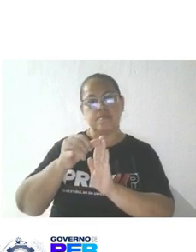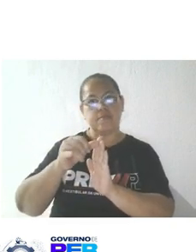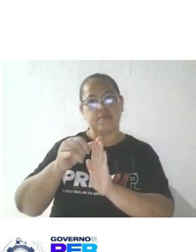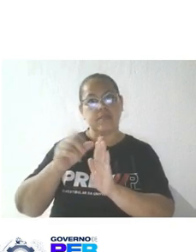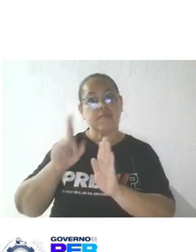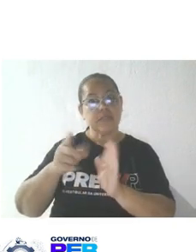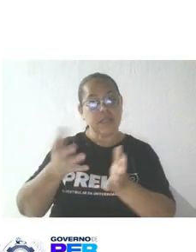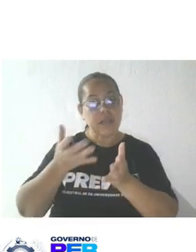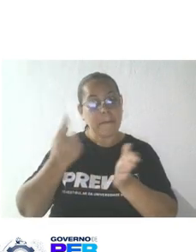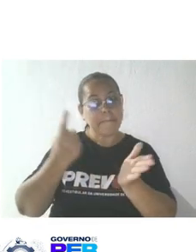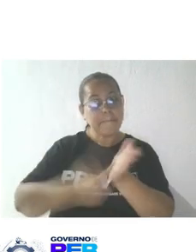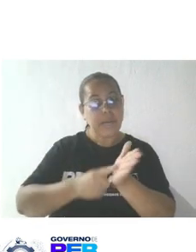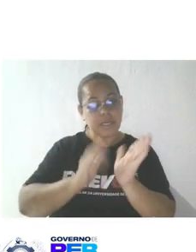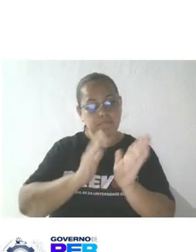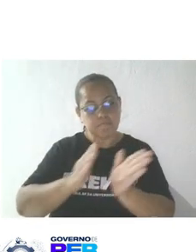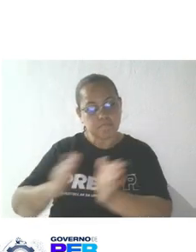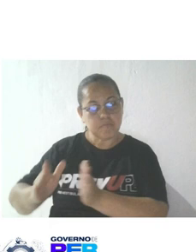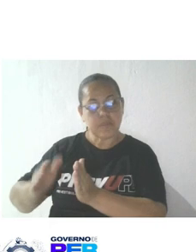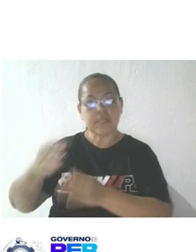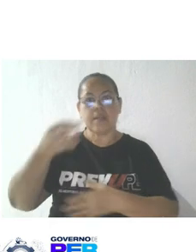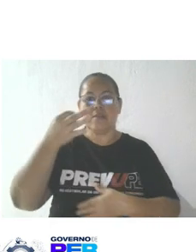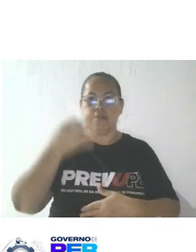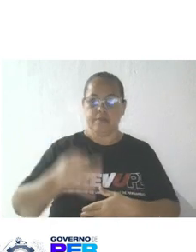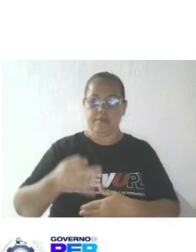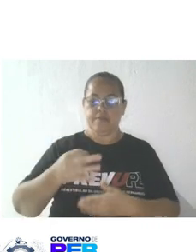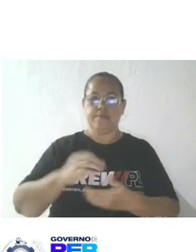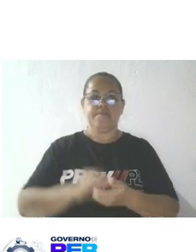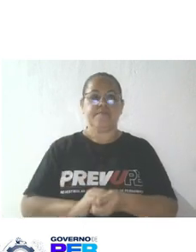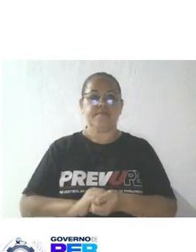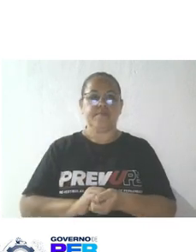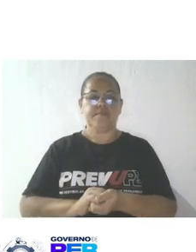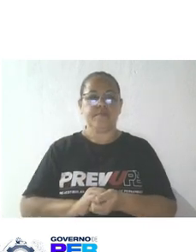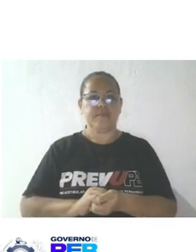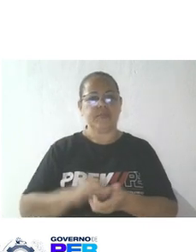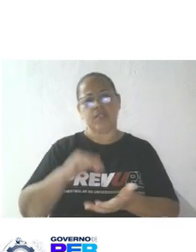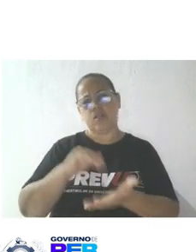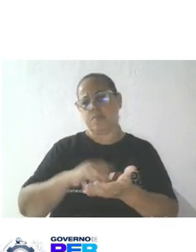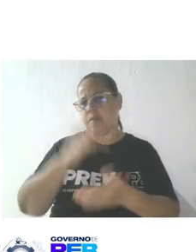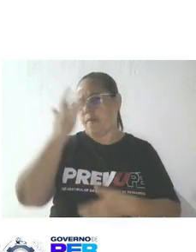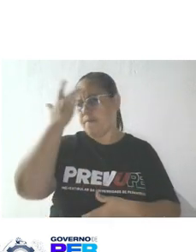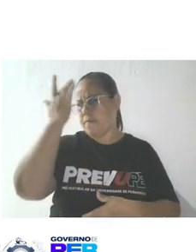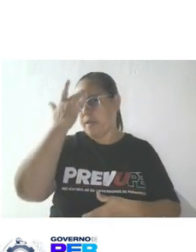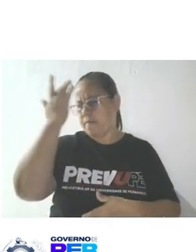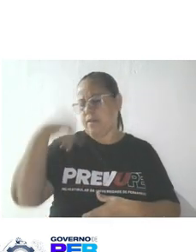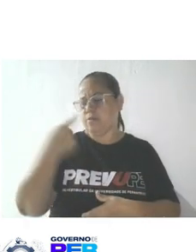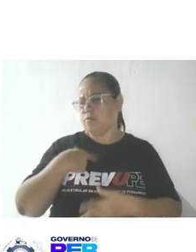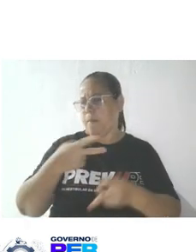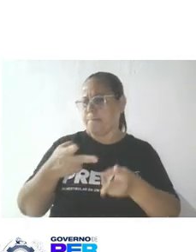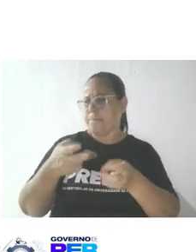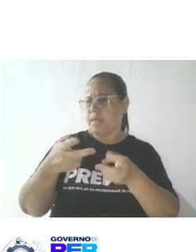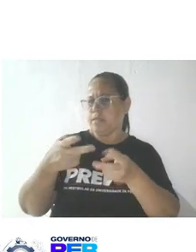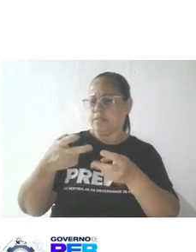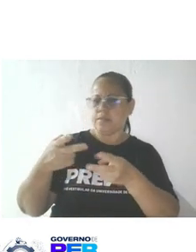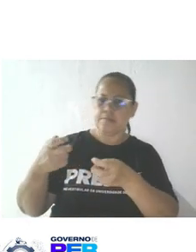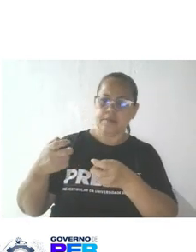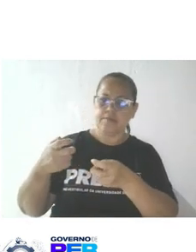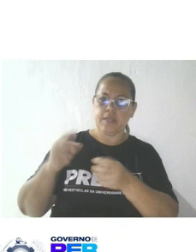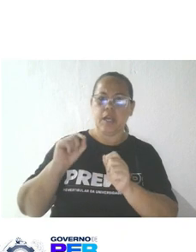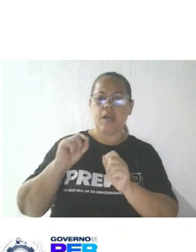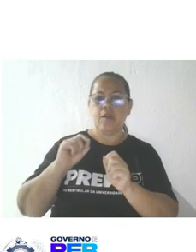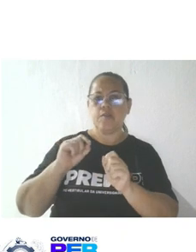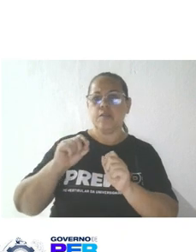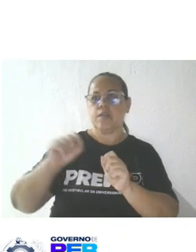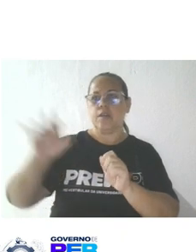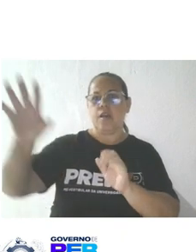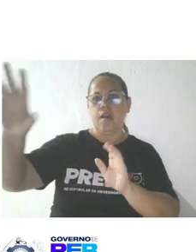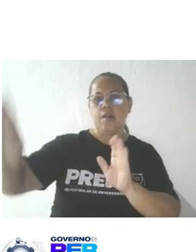sequência correta dos processos. Gente, nesse último fica fácil, né? A gente percebe que esse último aí é a fotossíntese.